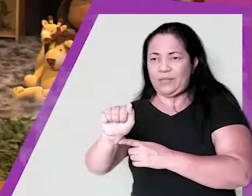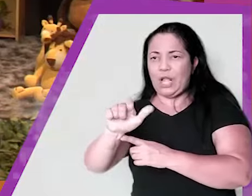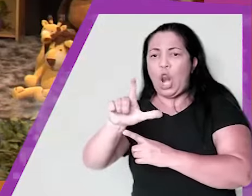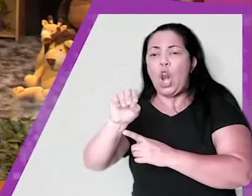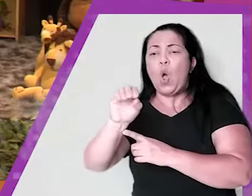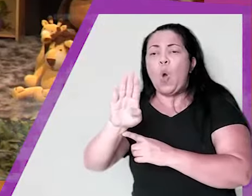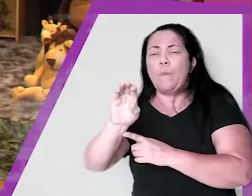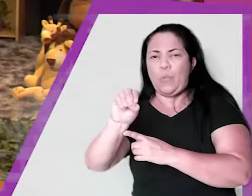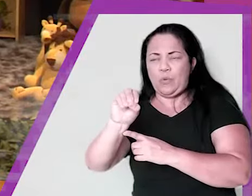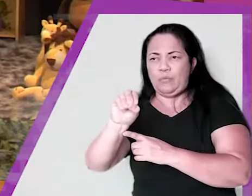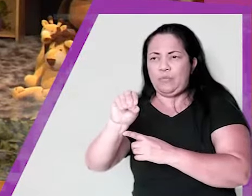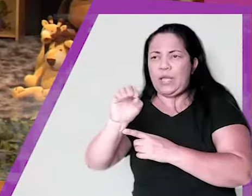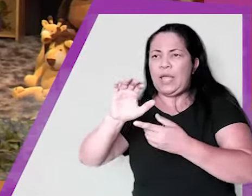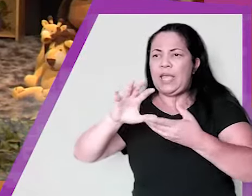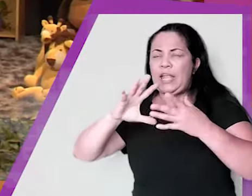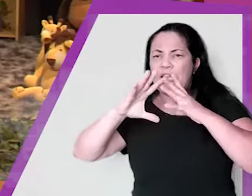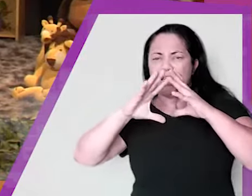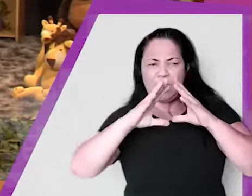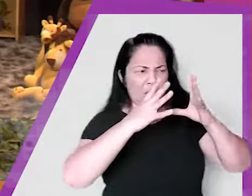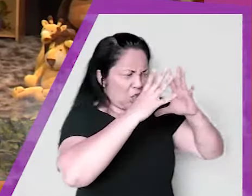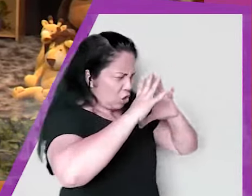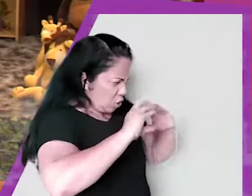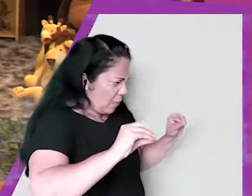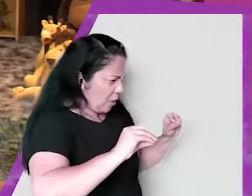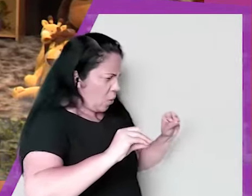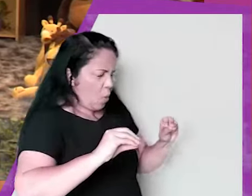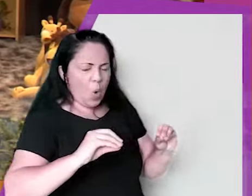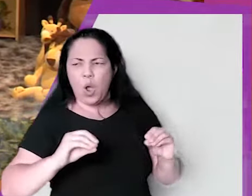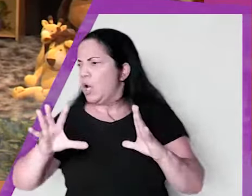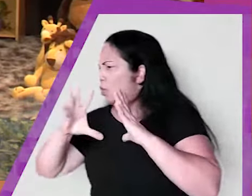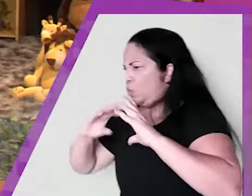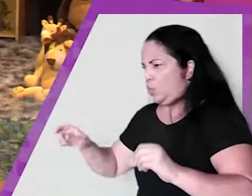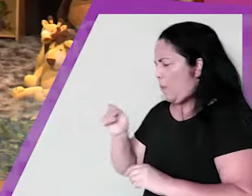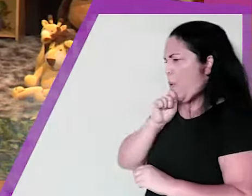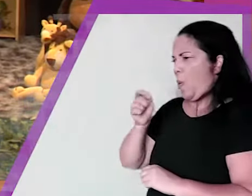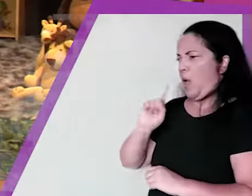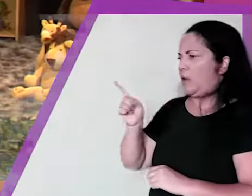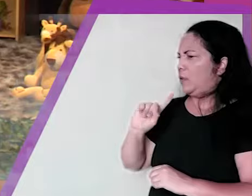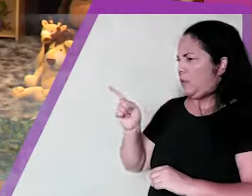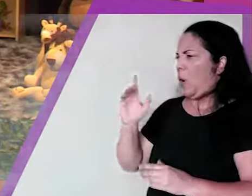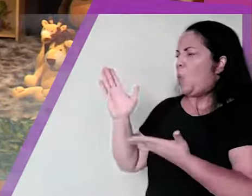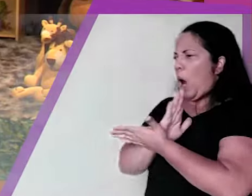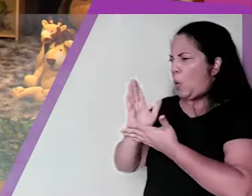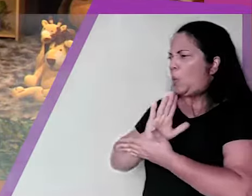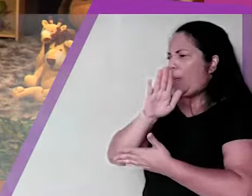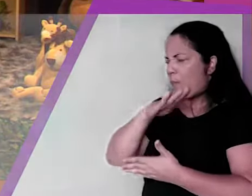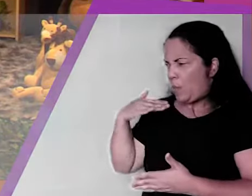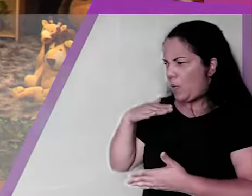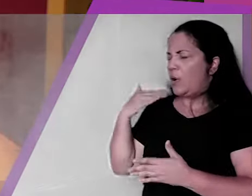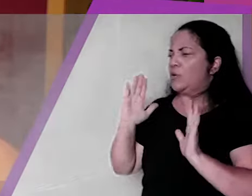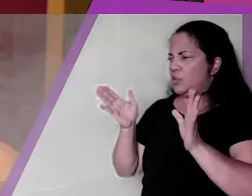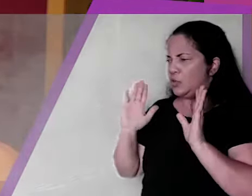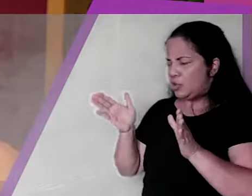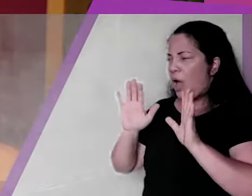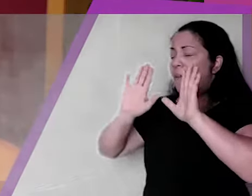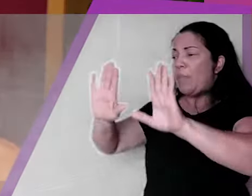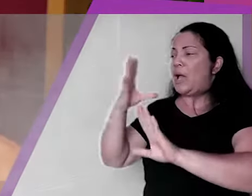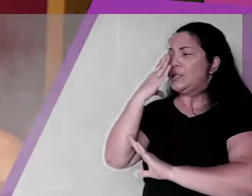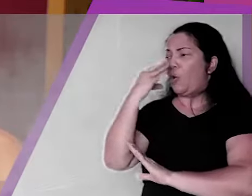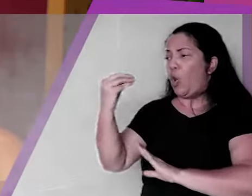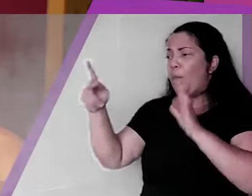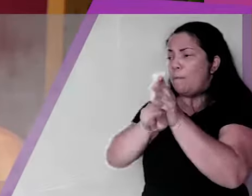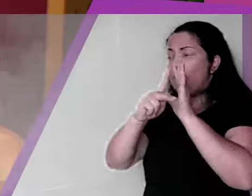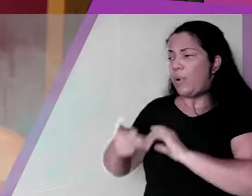animal endêmico do Cerrado. E ele está extinto ou ele ainda está sendo preservado? Ele não está extinto, mas ele é um bicho